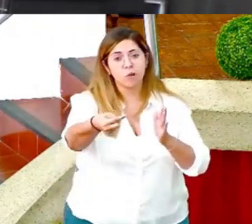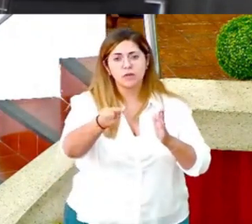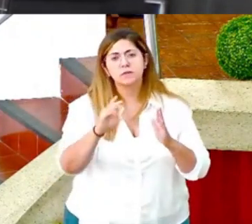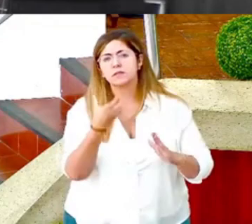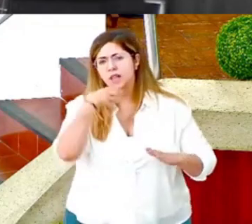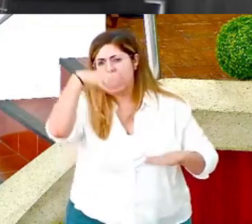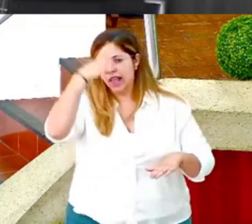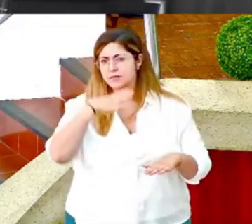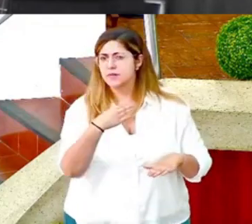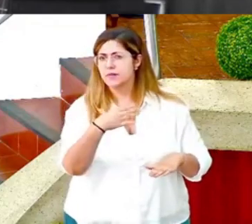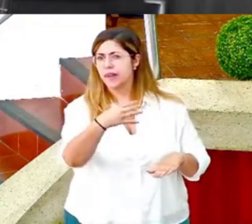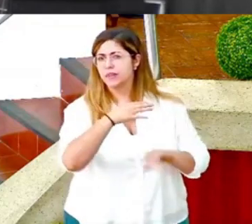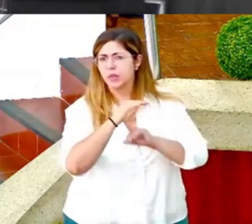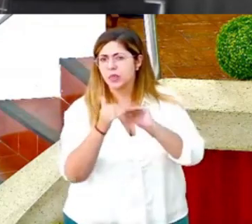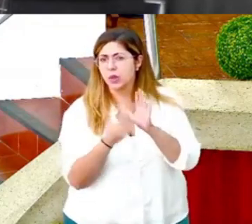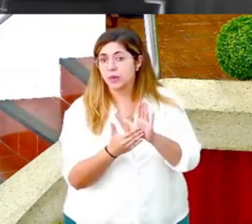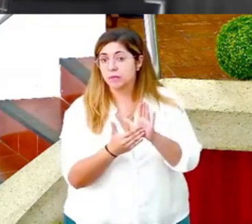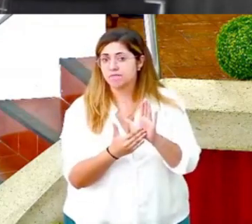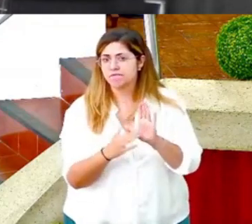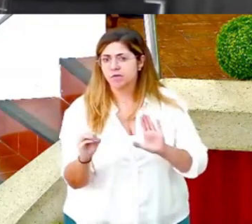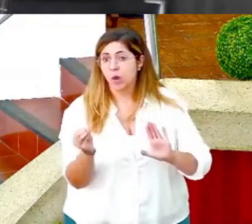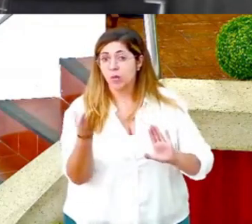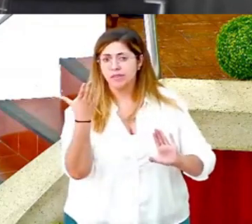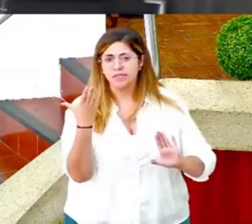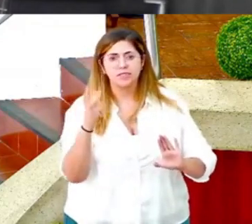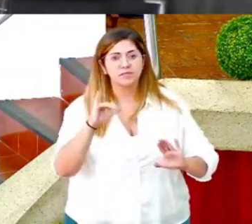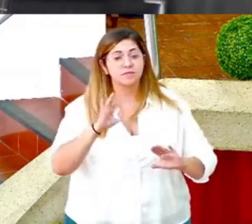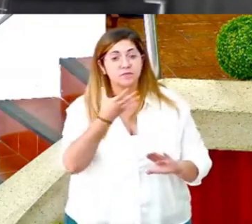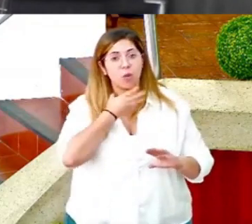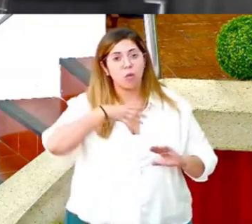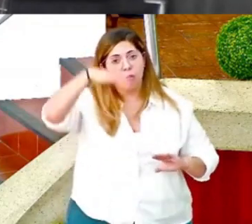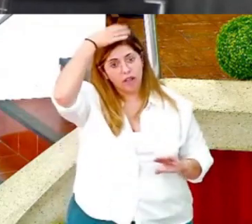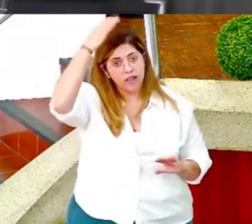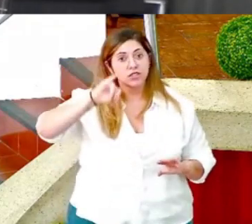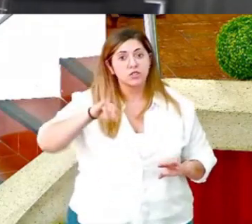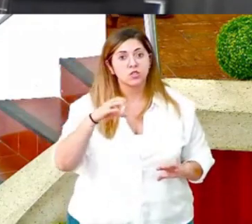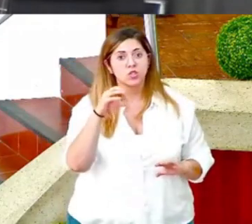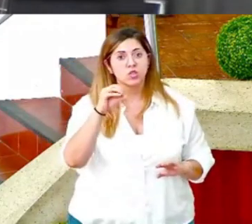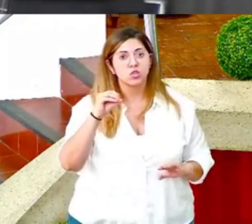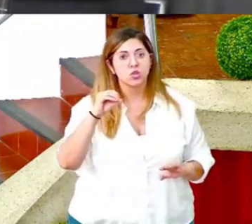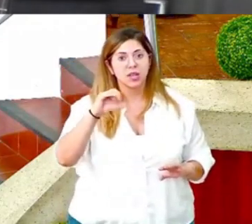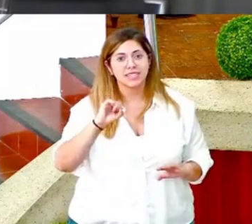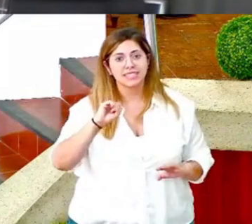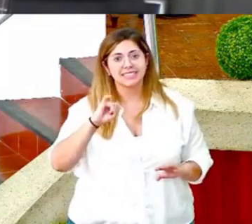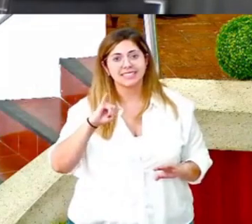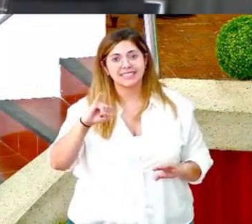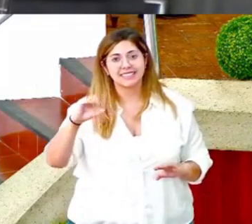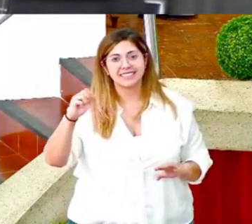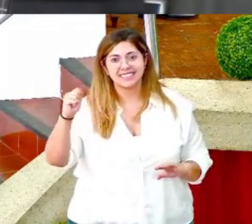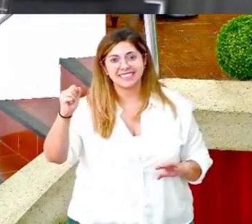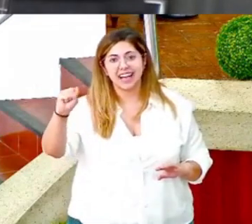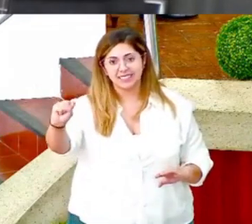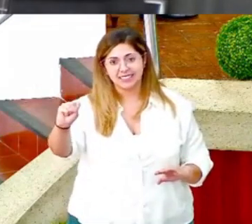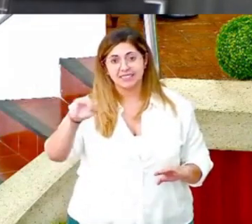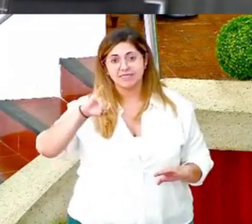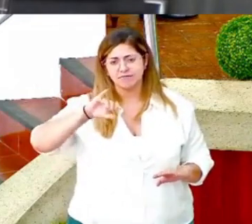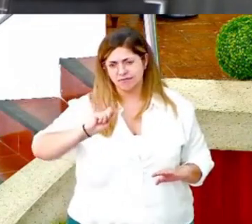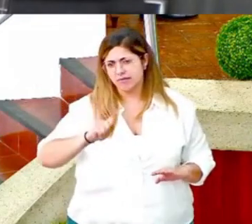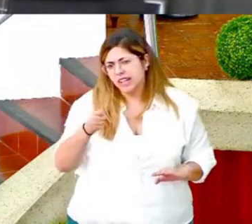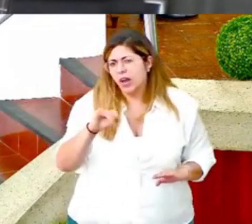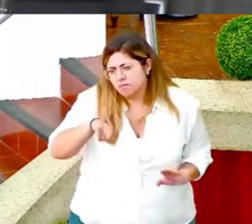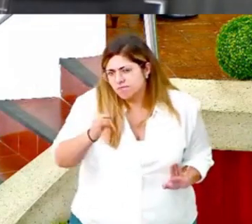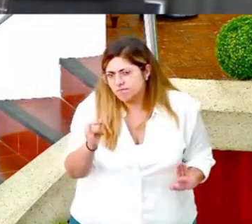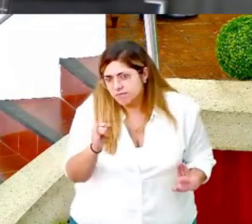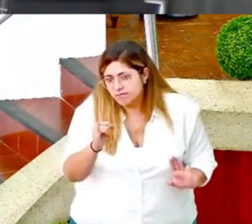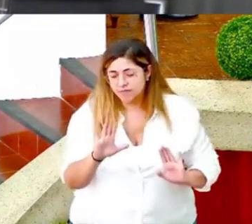geração. Esse rei Josias, a história dele está contada aqui nos capítulos